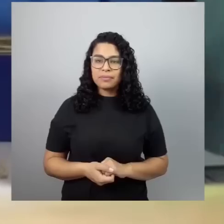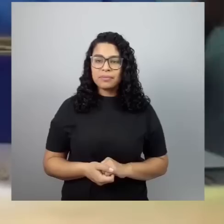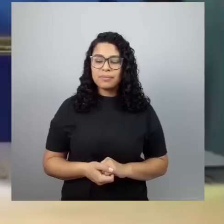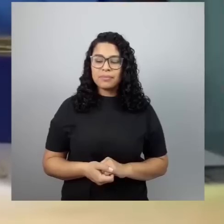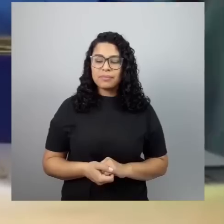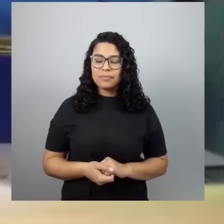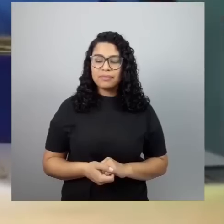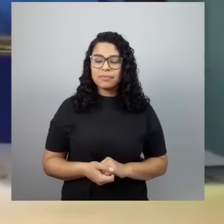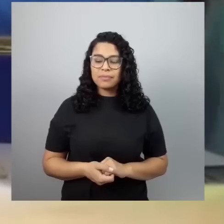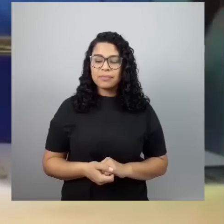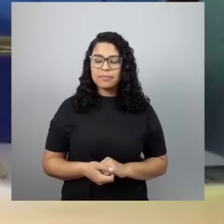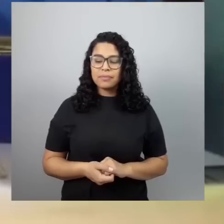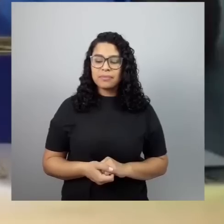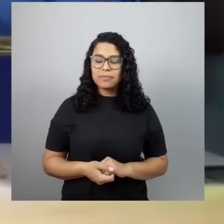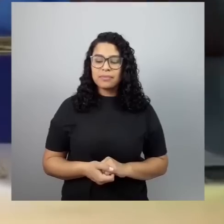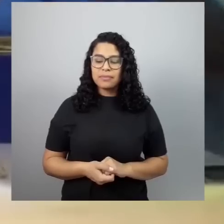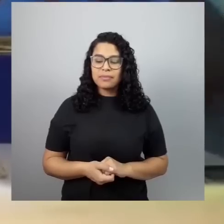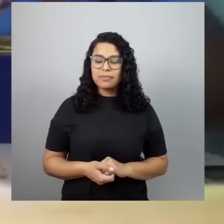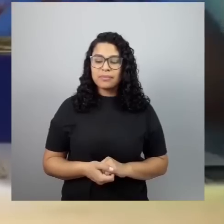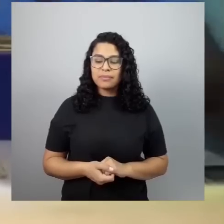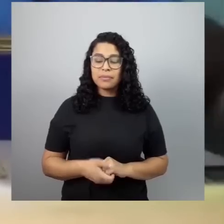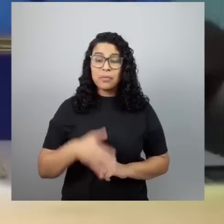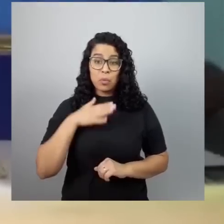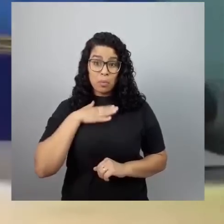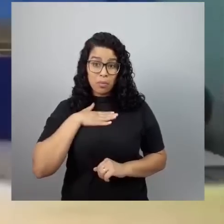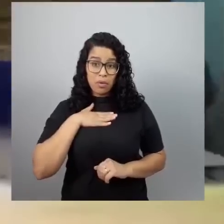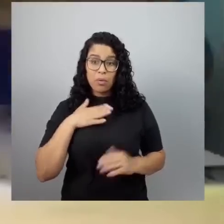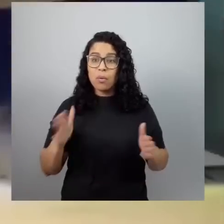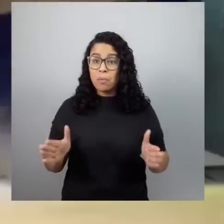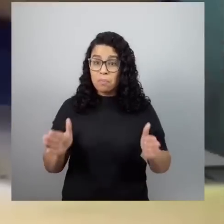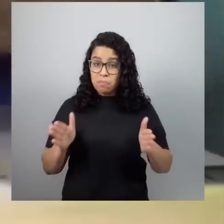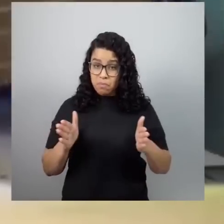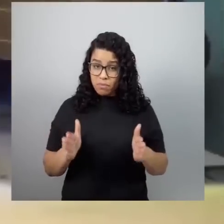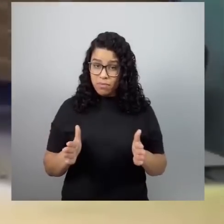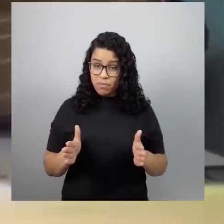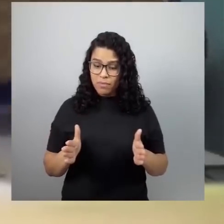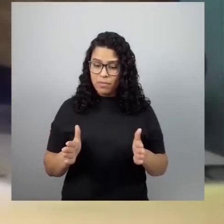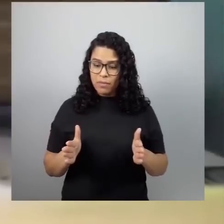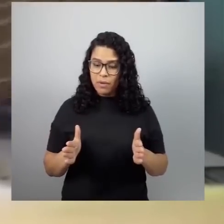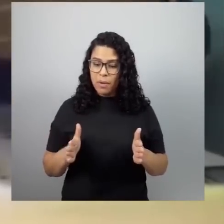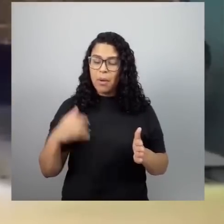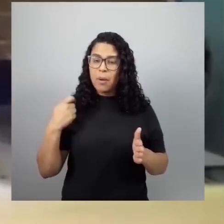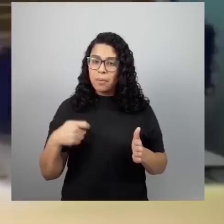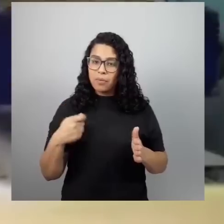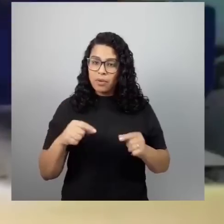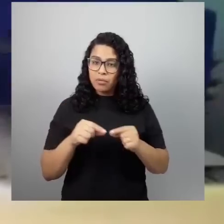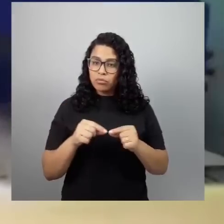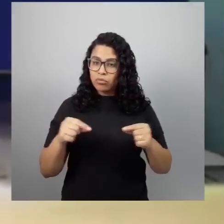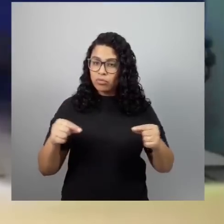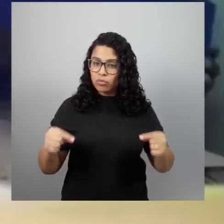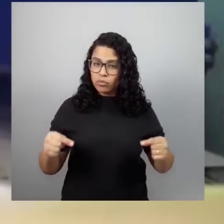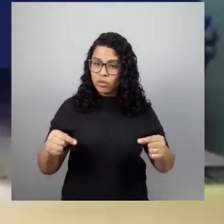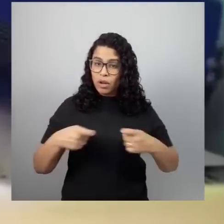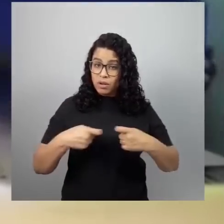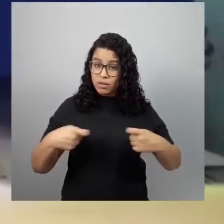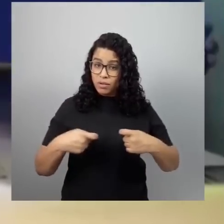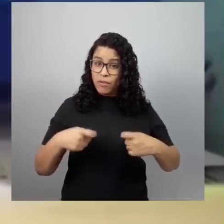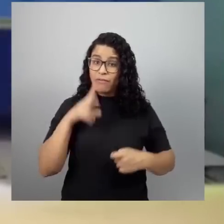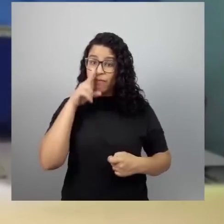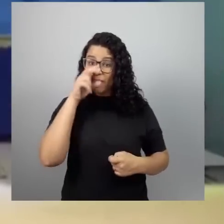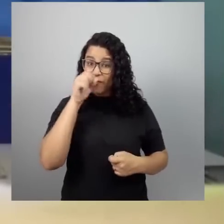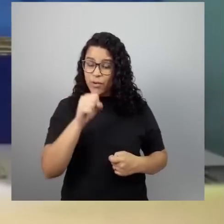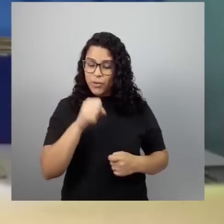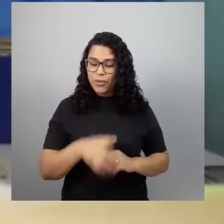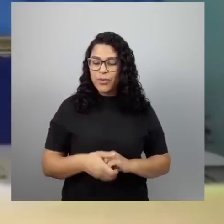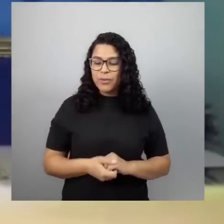Já tá ficando bonito. O meu, que é o médio e o grande, tem seis cordas. O da Ana,